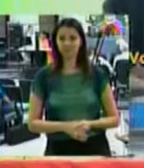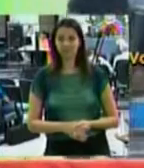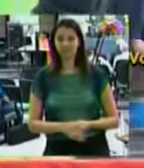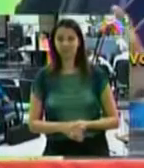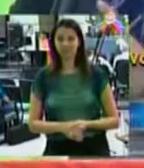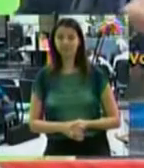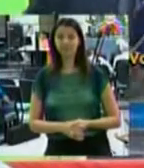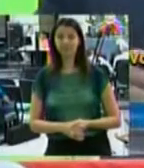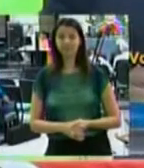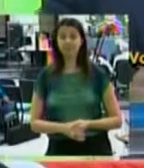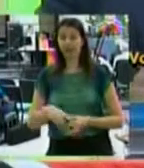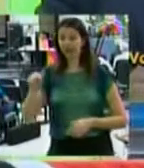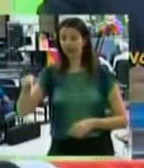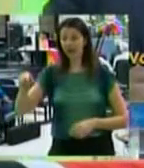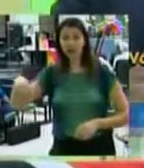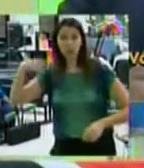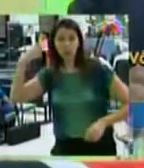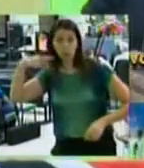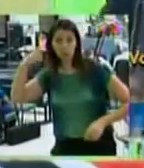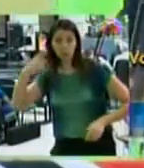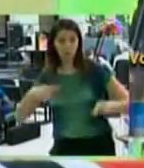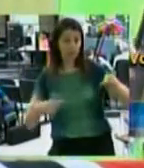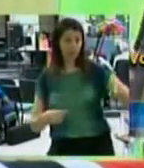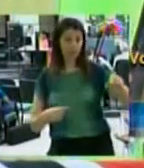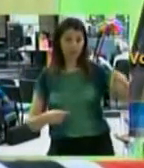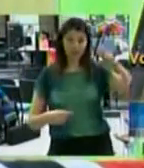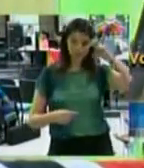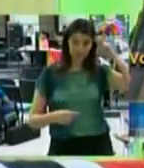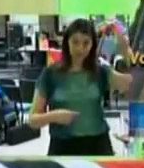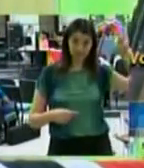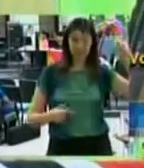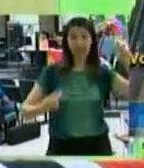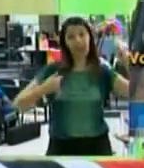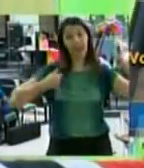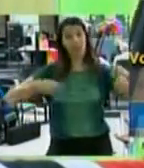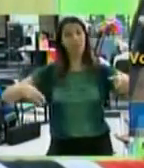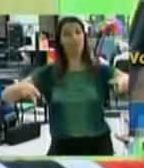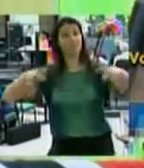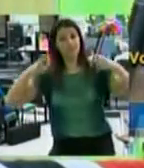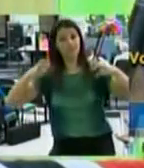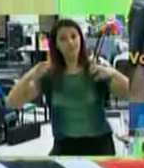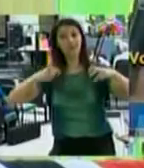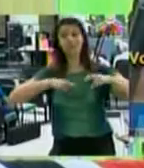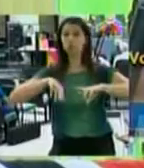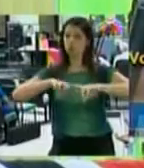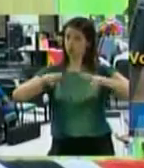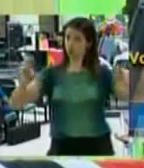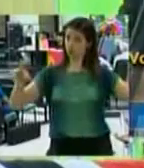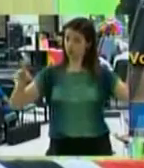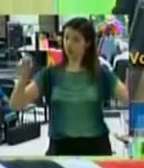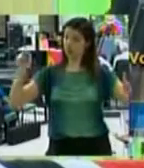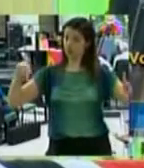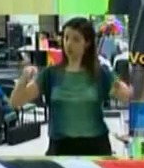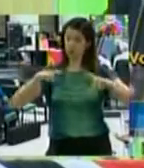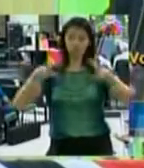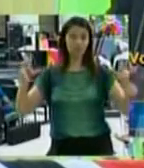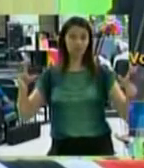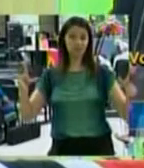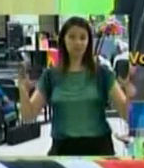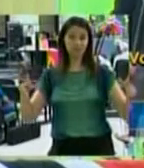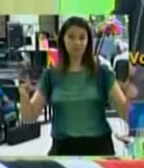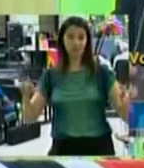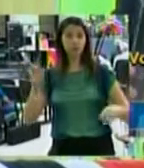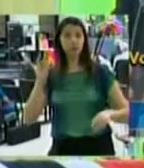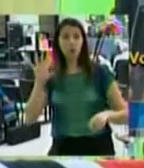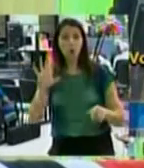Só que entre loucos e prudentes, na minha percepção, existem grandes diferenças. Só que na colocação